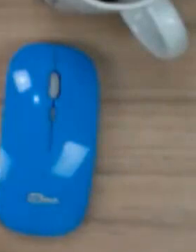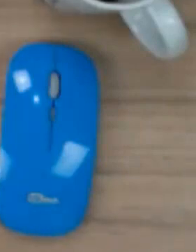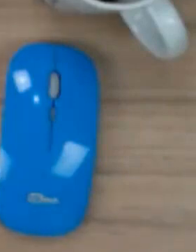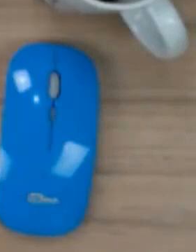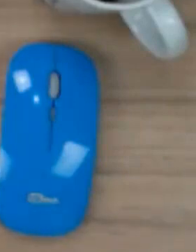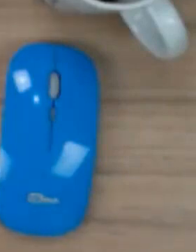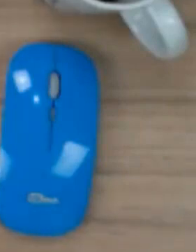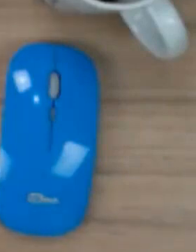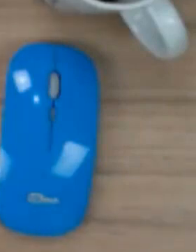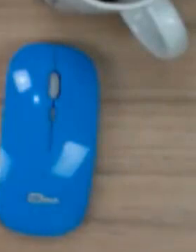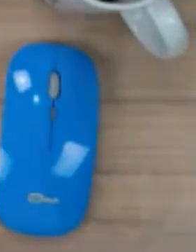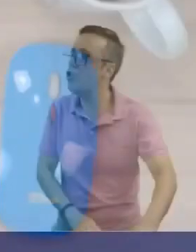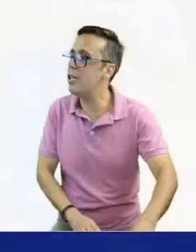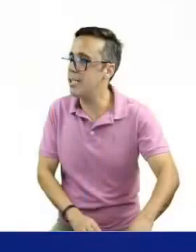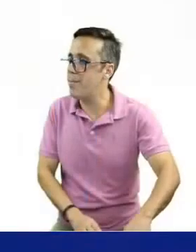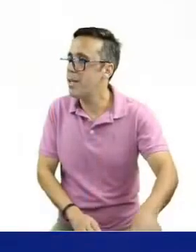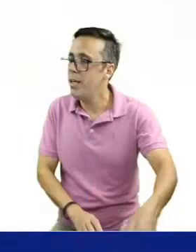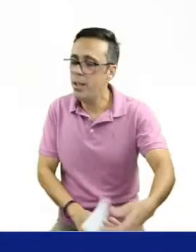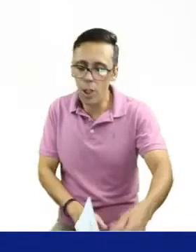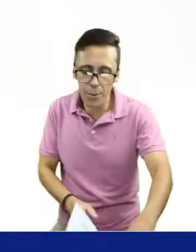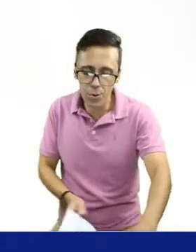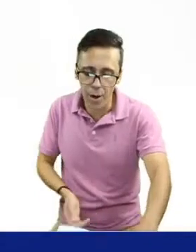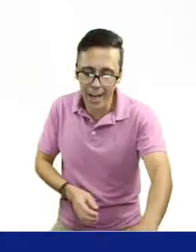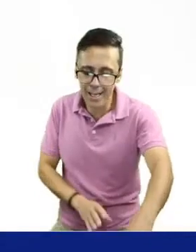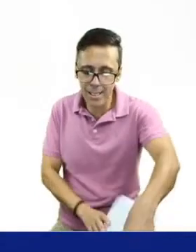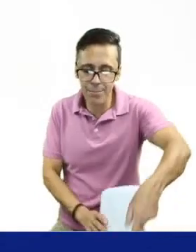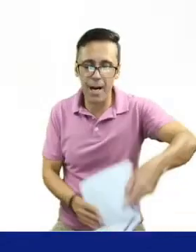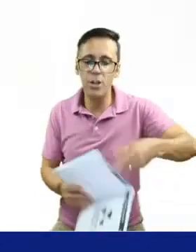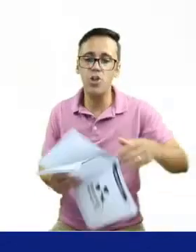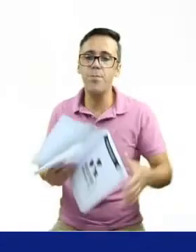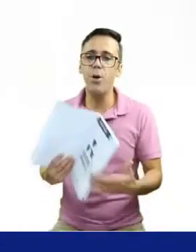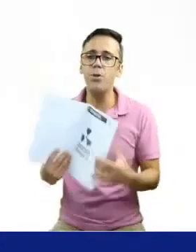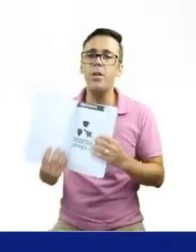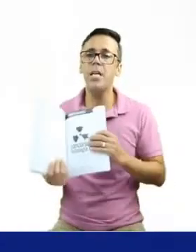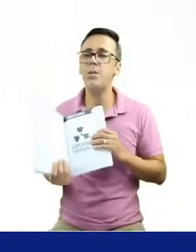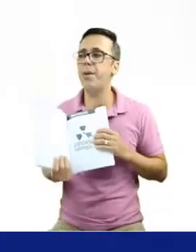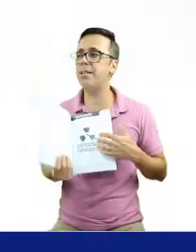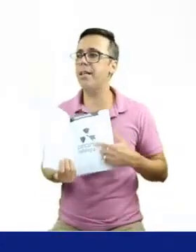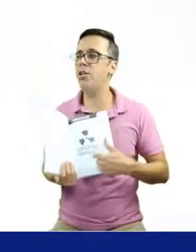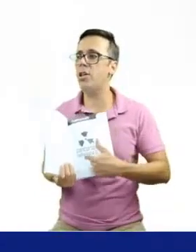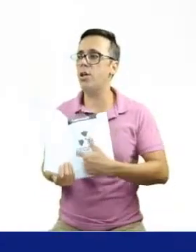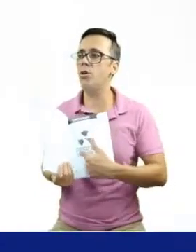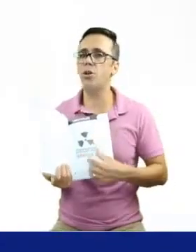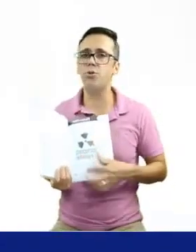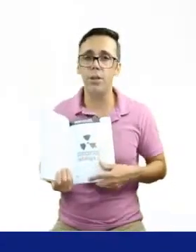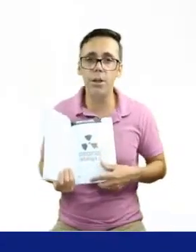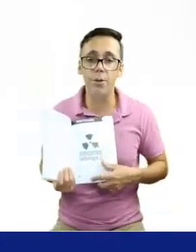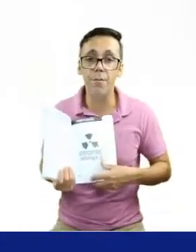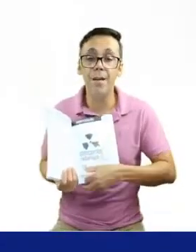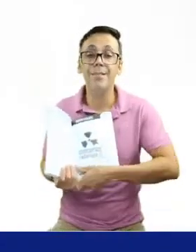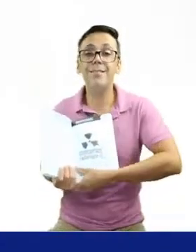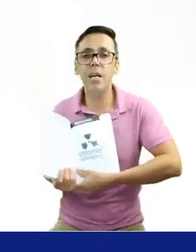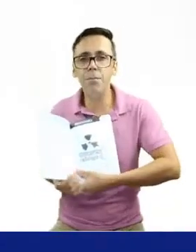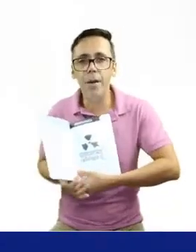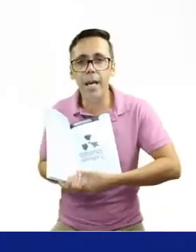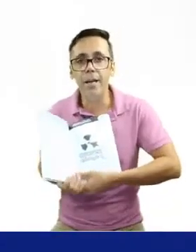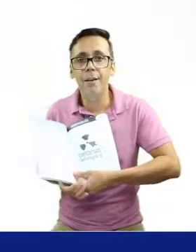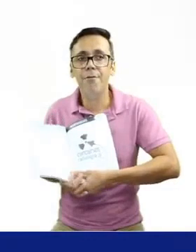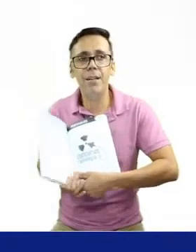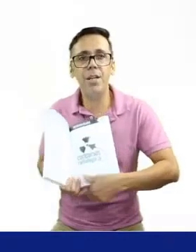concurso público volta para o quadro por gentileza Então pessoal essa parte de português presente aqui no nosso livro